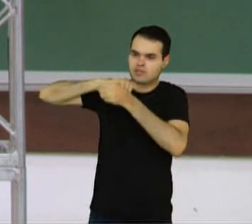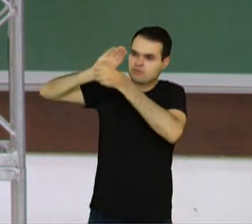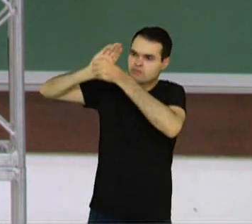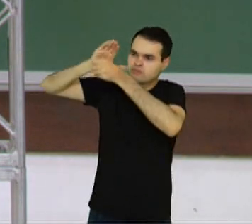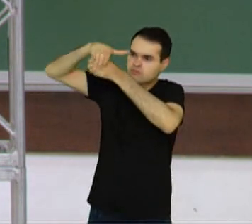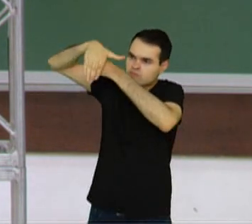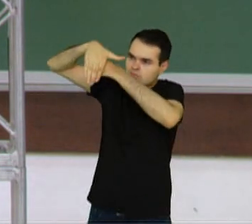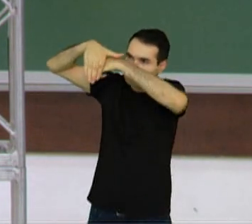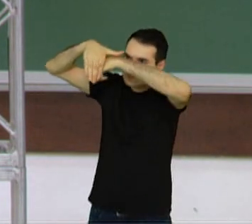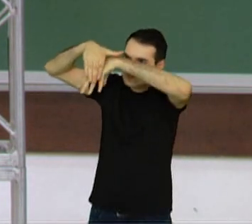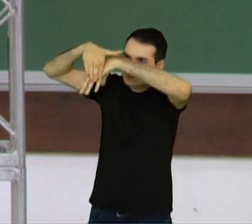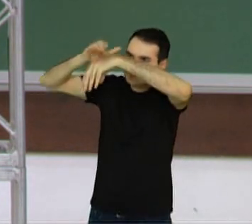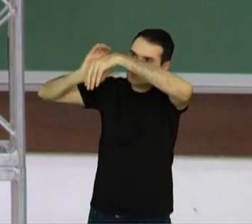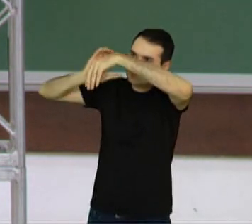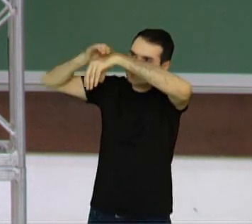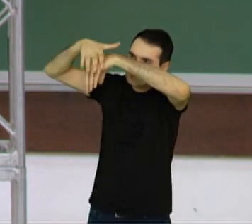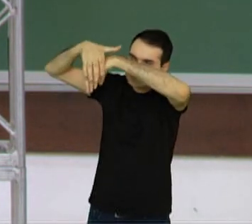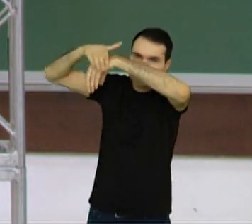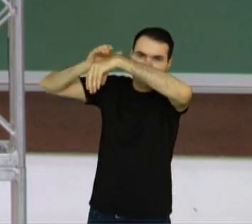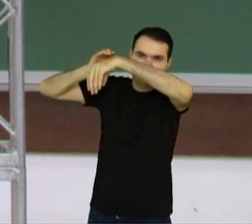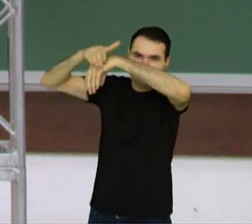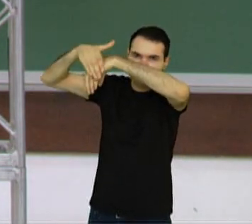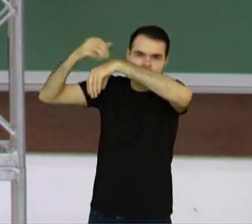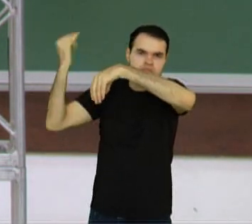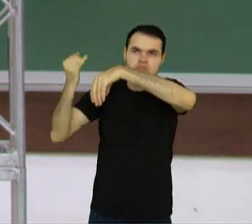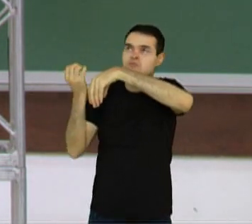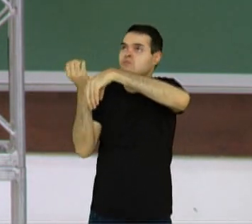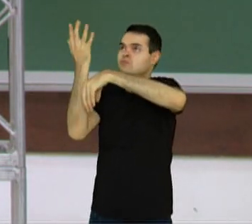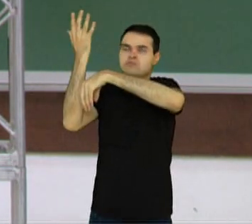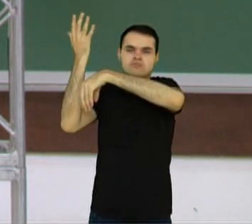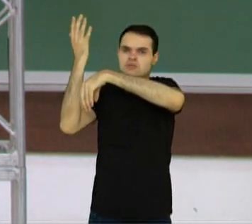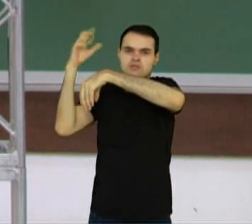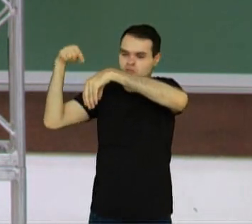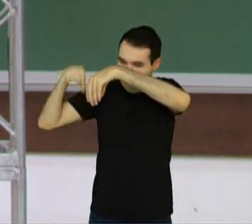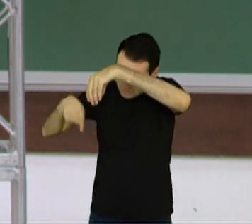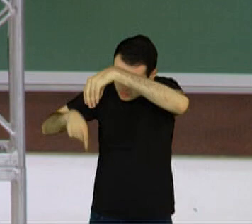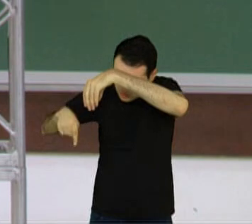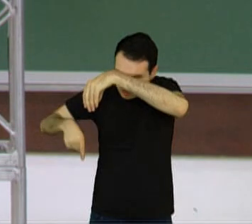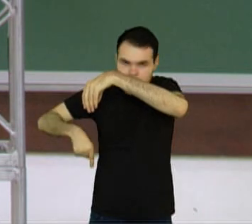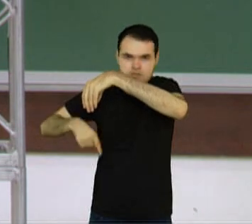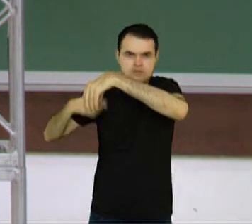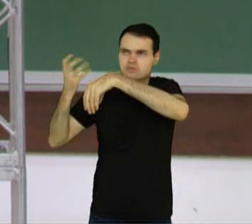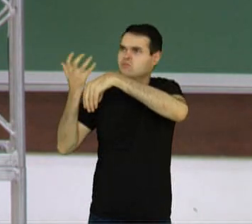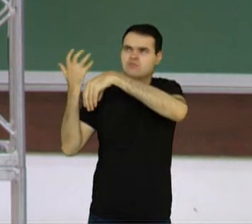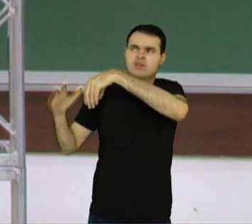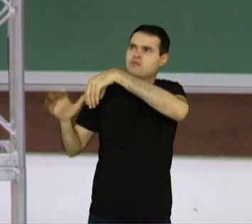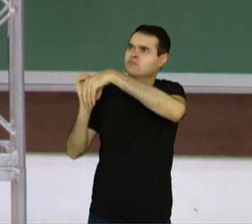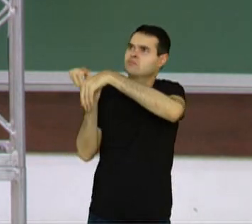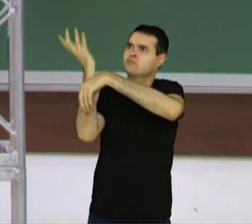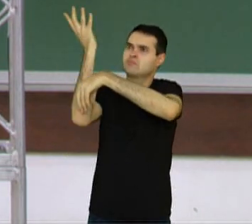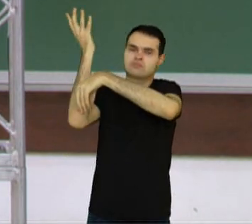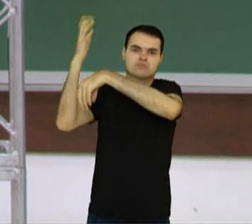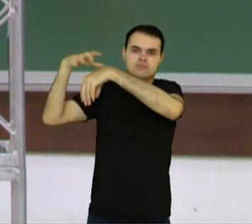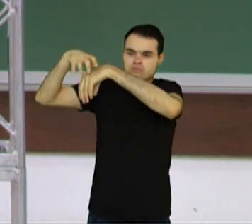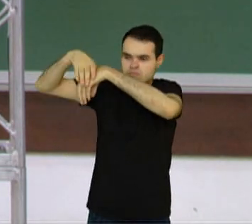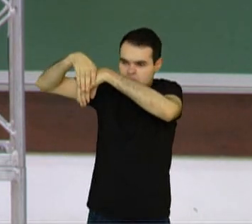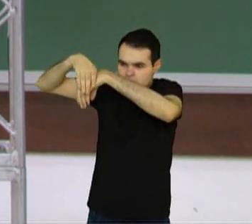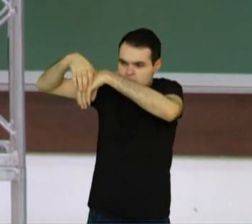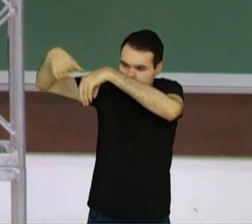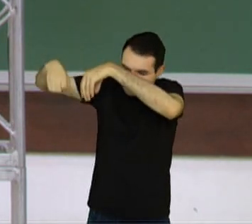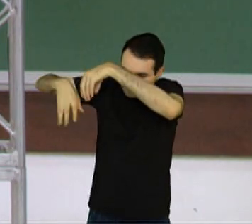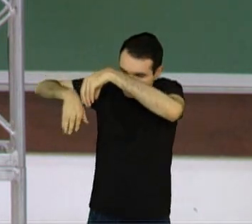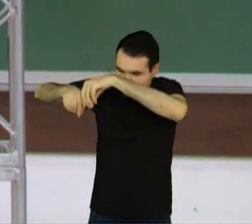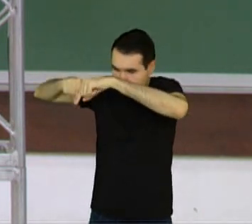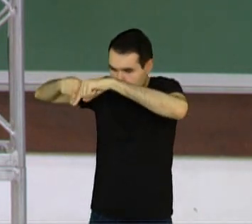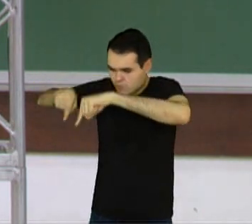quê? Para mim não importa que a luminosidade vá para cima, eu quero concentrar no chão, até para estar melhorando a segurança, a qualidade dos pedestres que ali estão